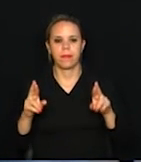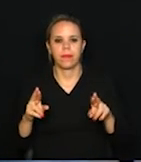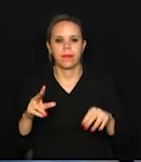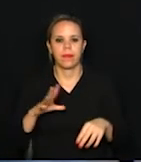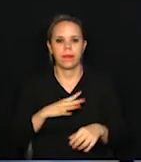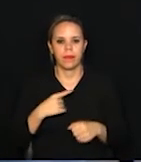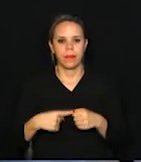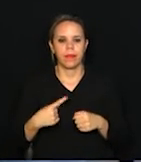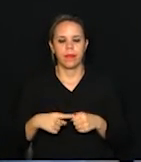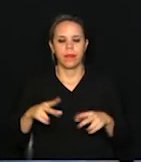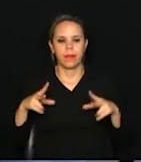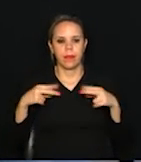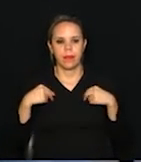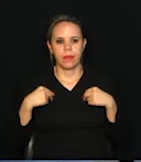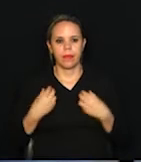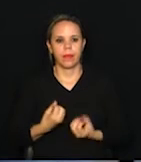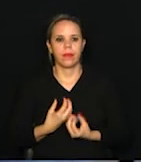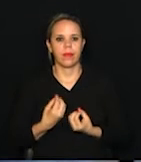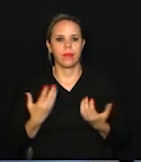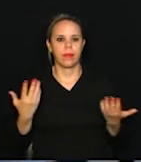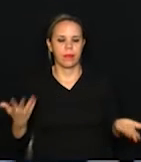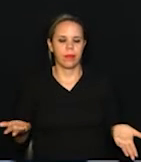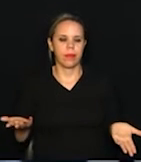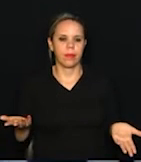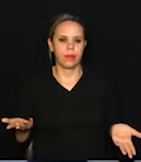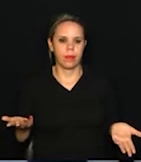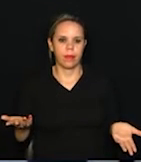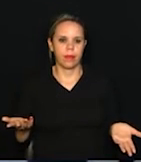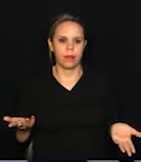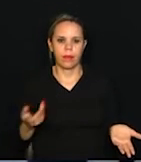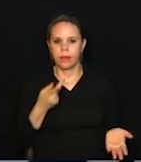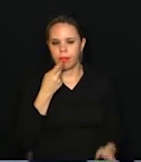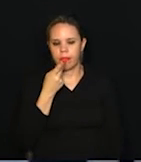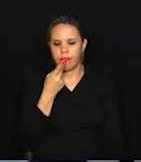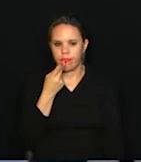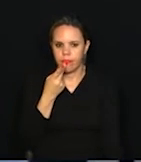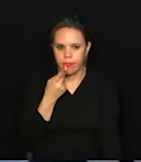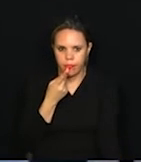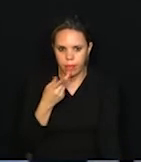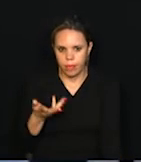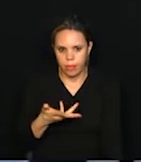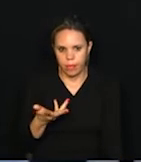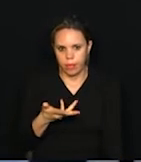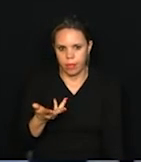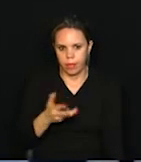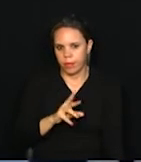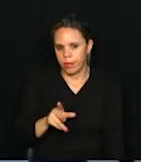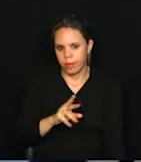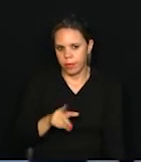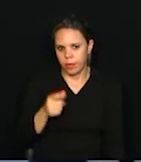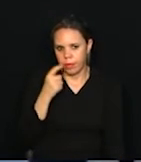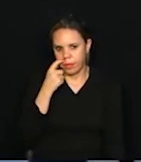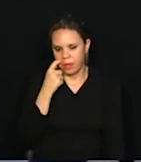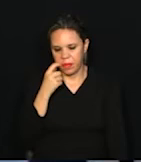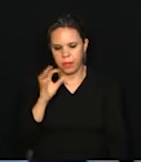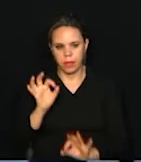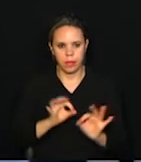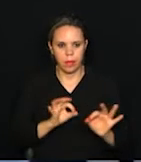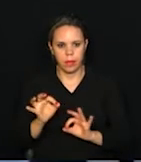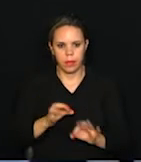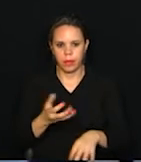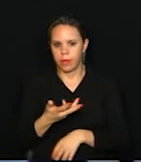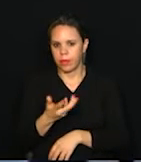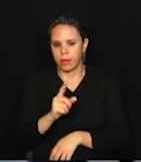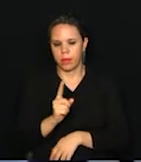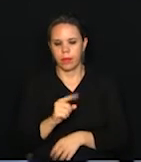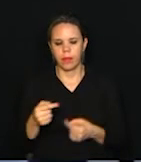que merece a informação. Então, Cecílio, eu queria colocar isso, quer dizer, aquela velocidade não é uma velocidade que regulamento autorama,